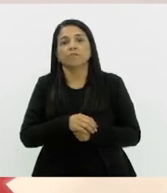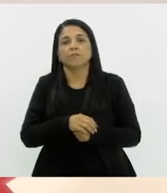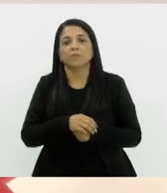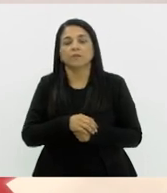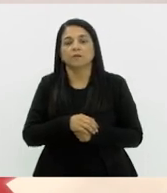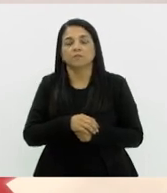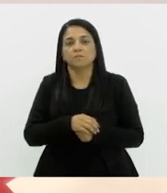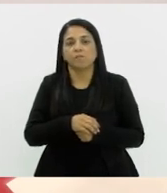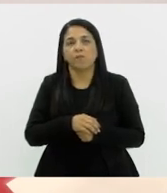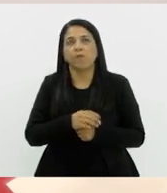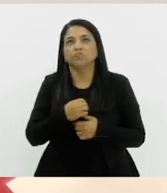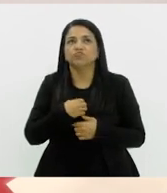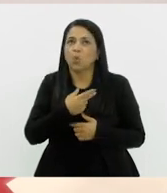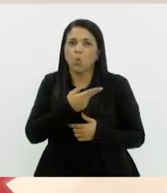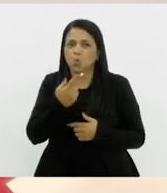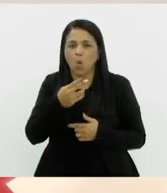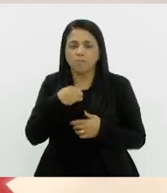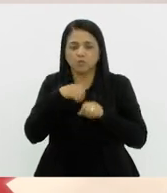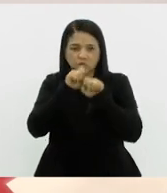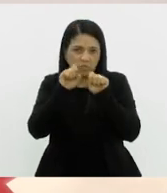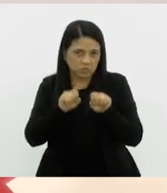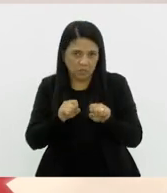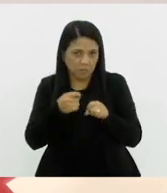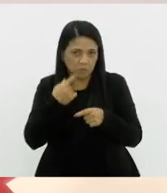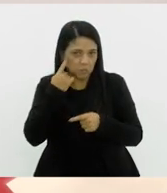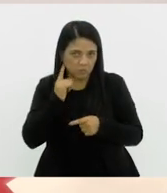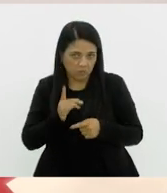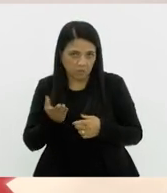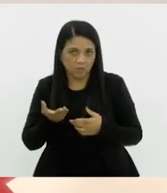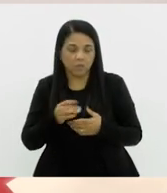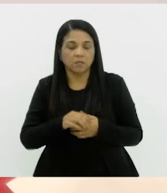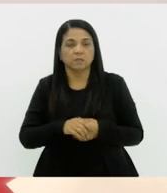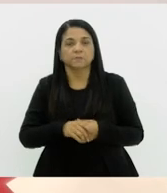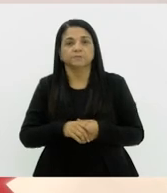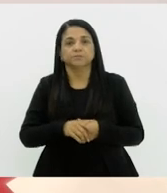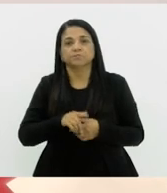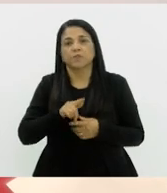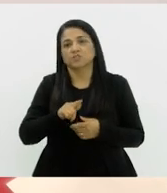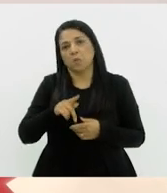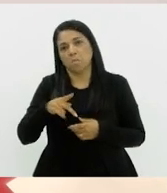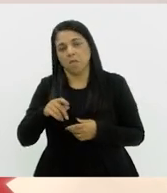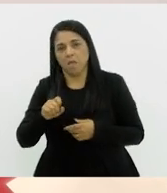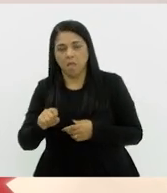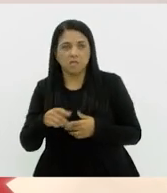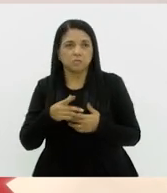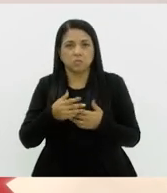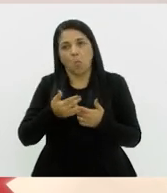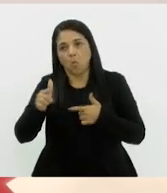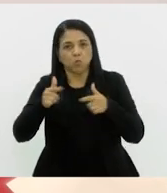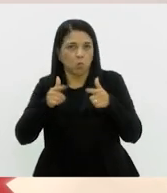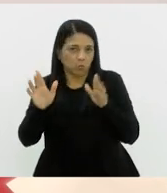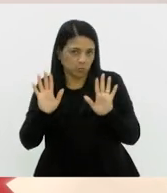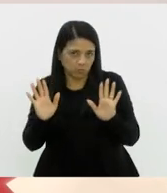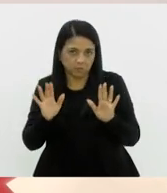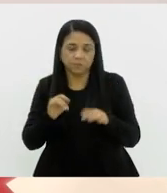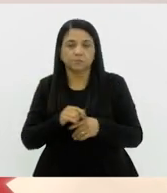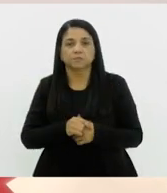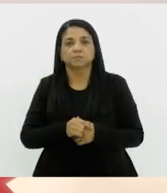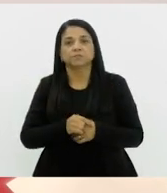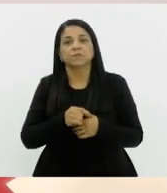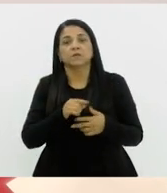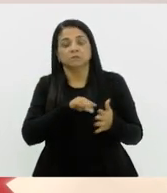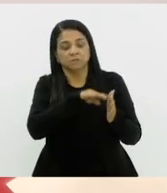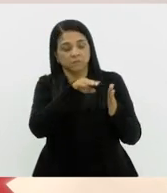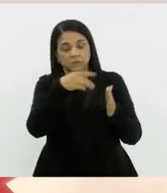mecanismos, não sei como chama isso, um sistema, enfim, né? Um sistema ali de navegação que possa ser rastreável. Depois, a discussão sobre